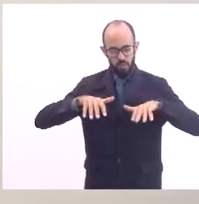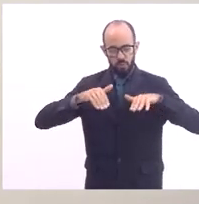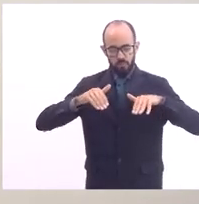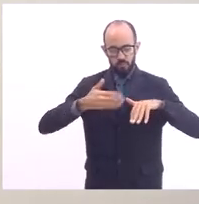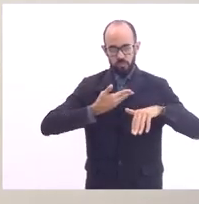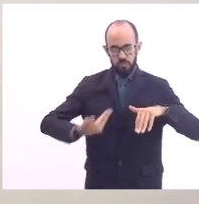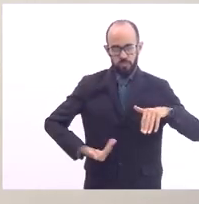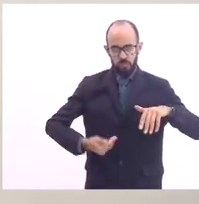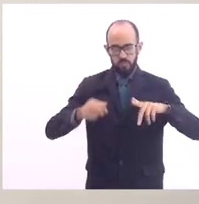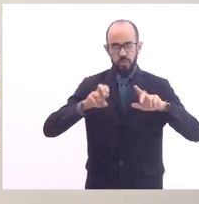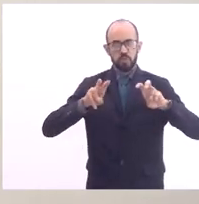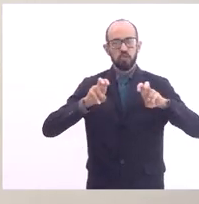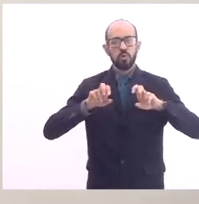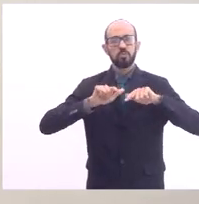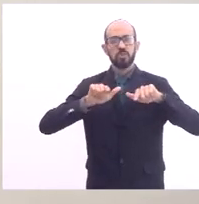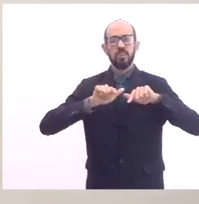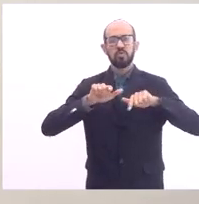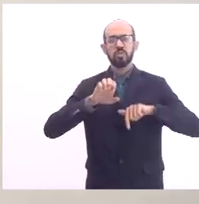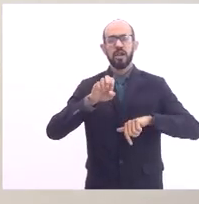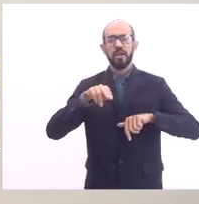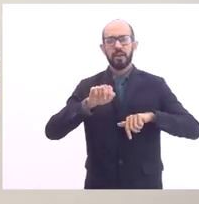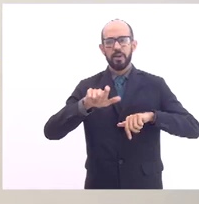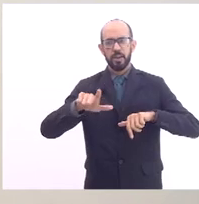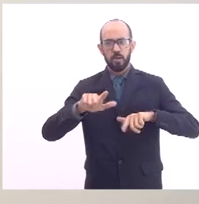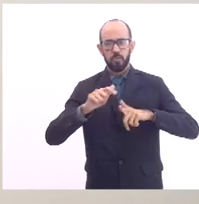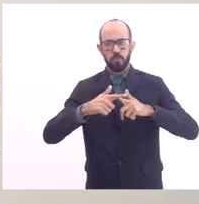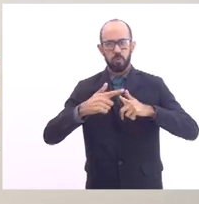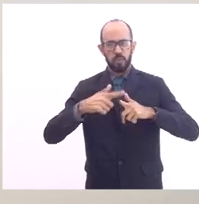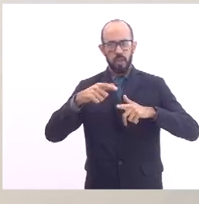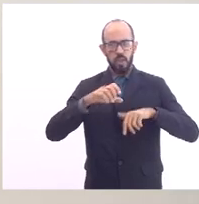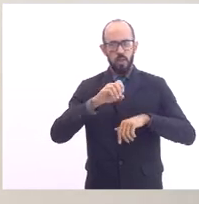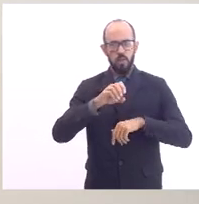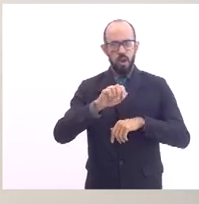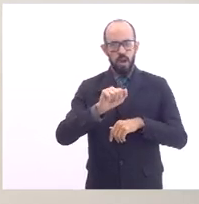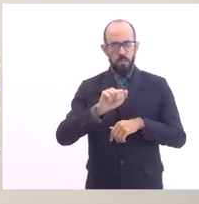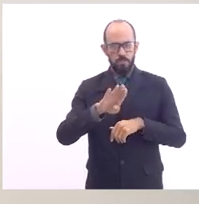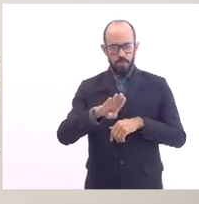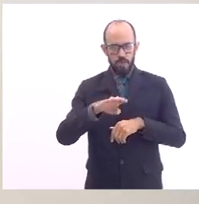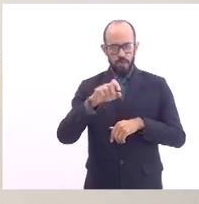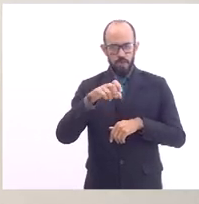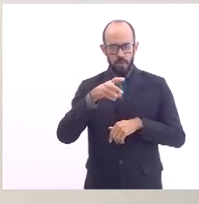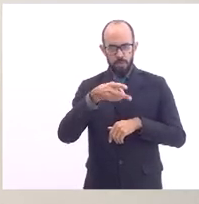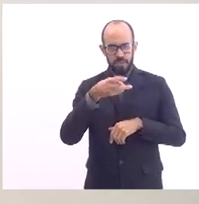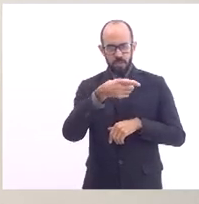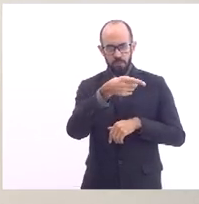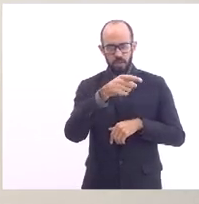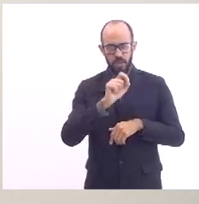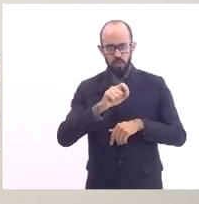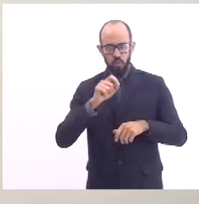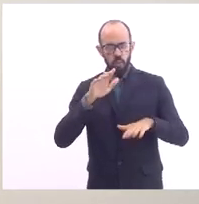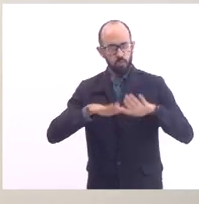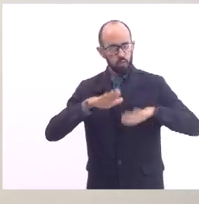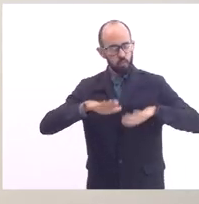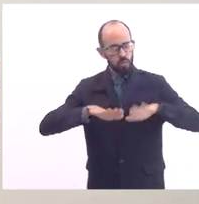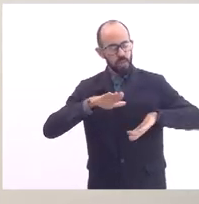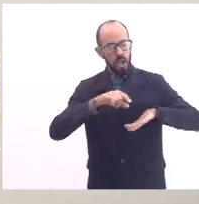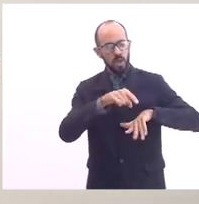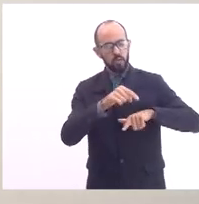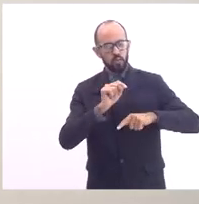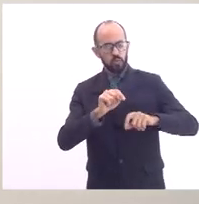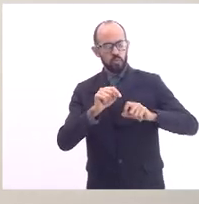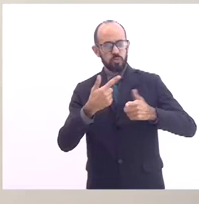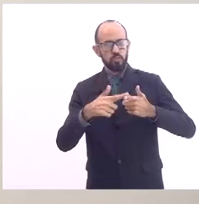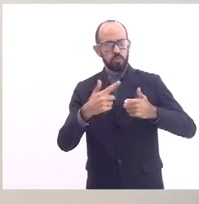questão do serviço da Enel. A AB Teresópolis tem enxergado com bastante cuidado